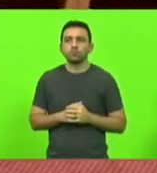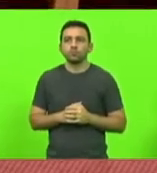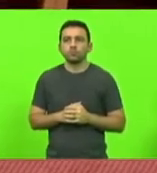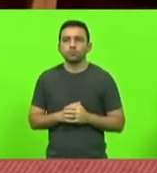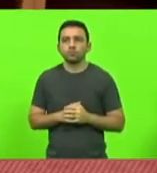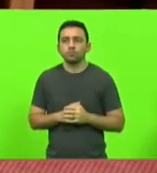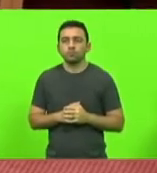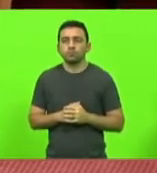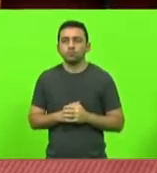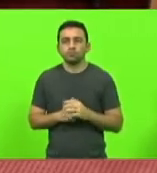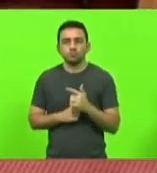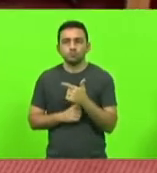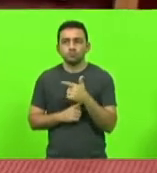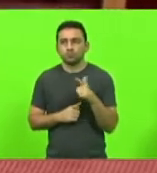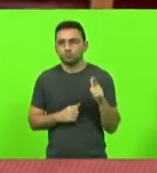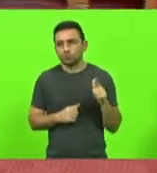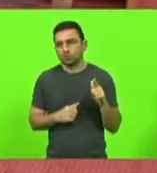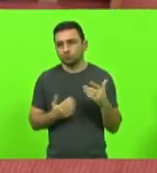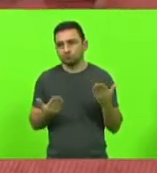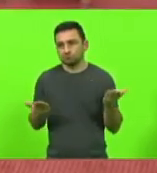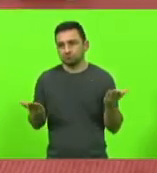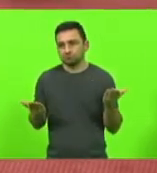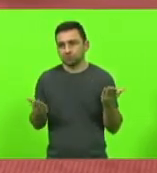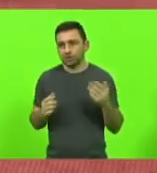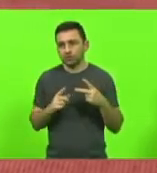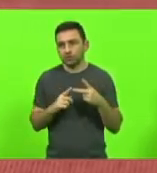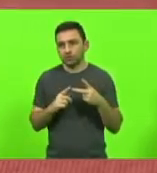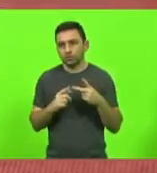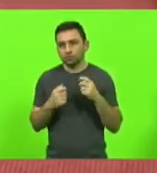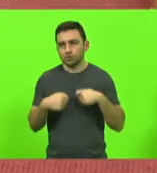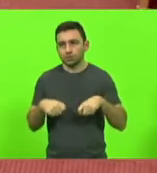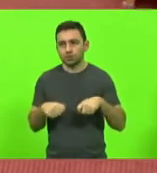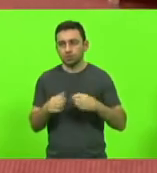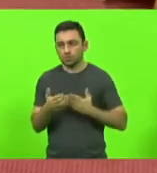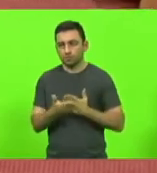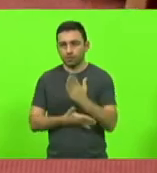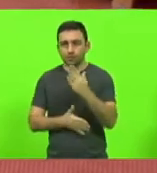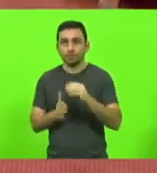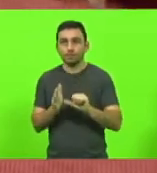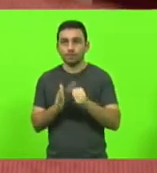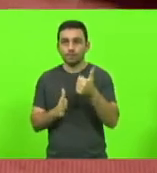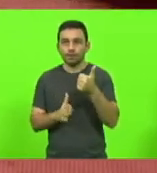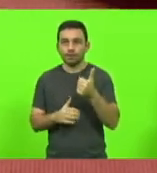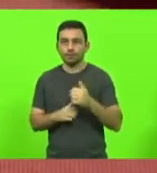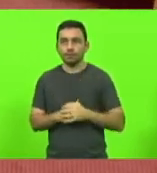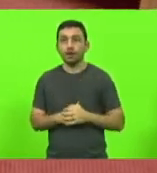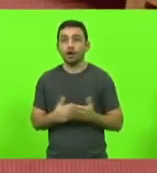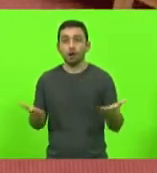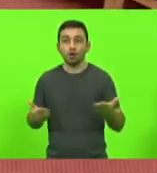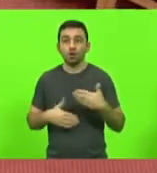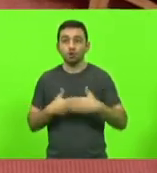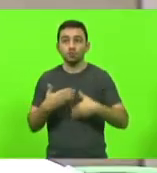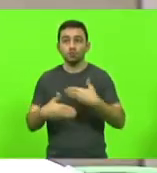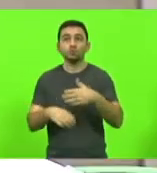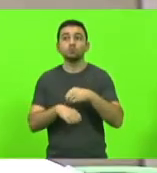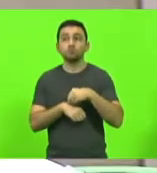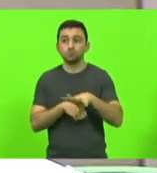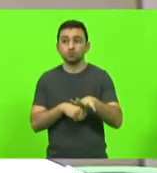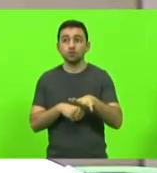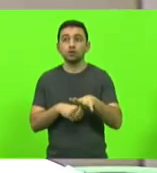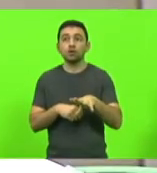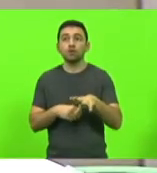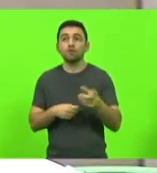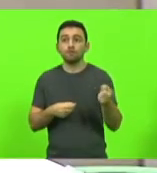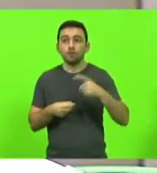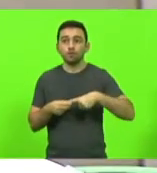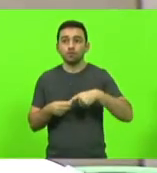Então, não temos por que deliberar a segunda proposta. Aprovada a primeira proposta. E agora o encaminhamento, sugestão para que a gente retome no